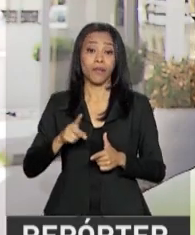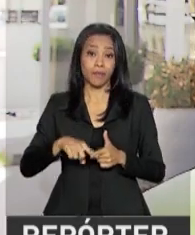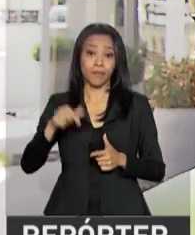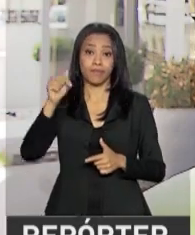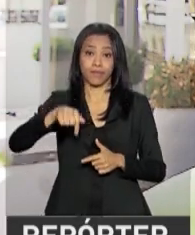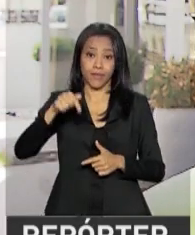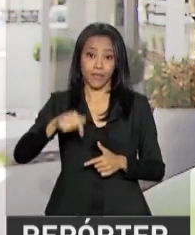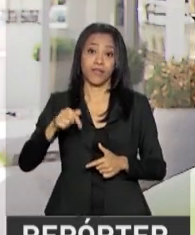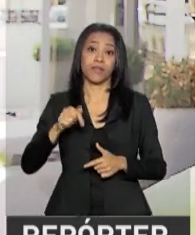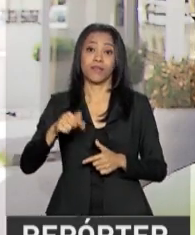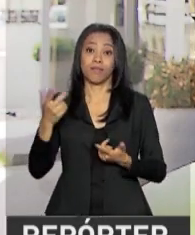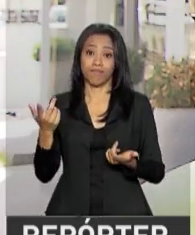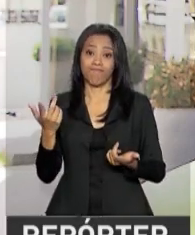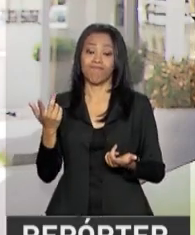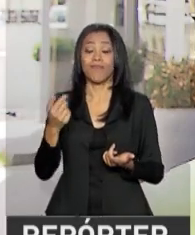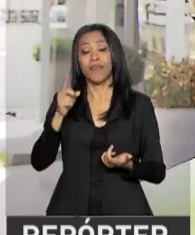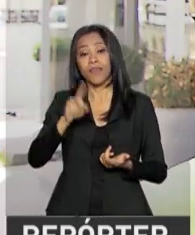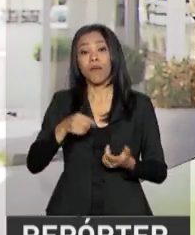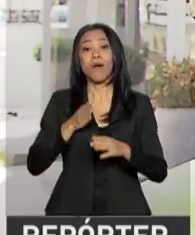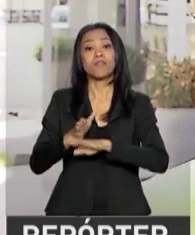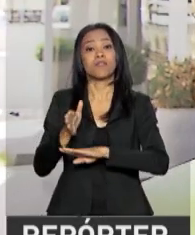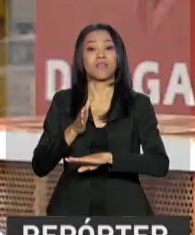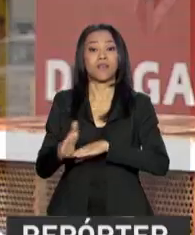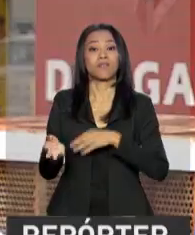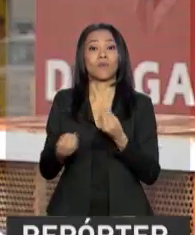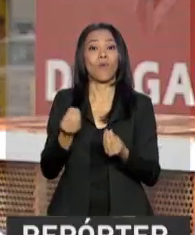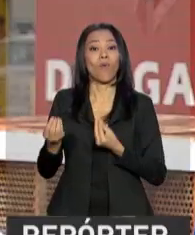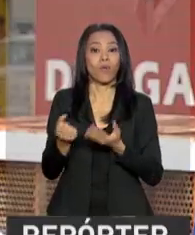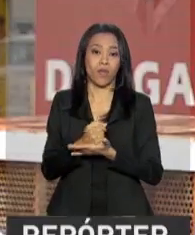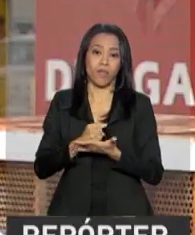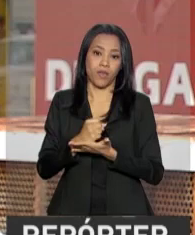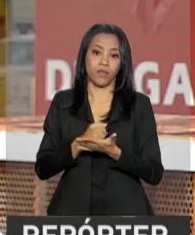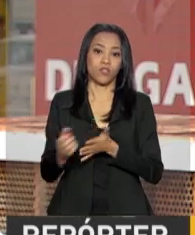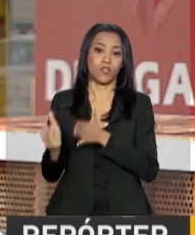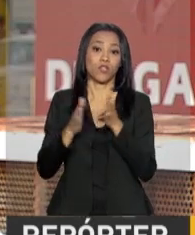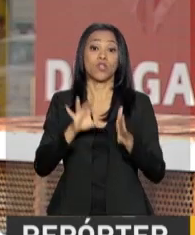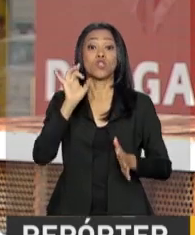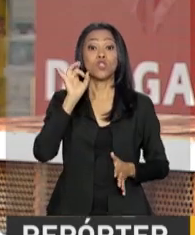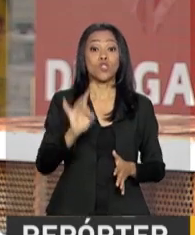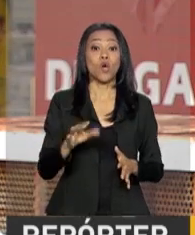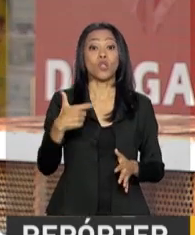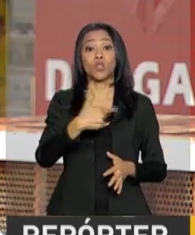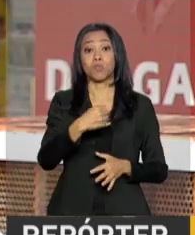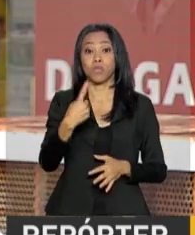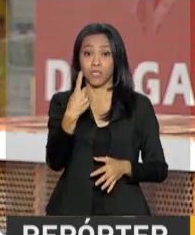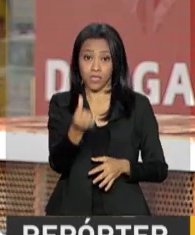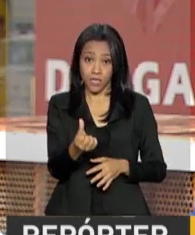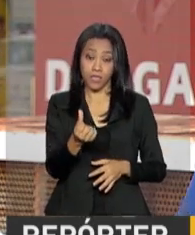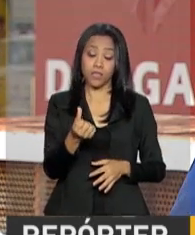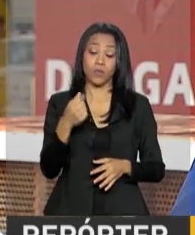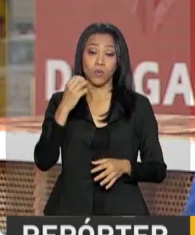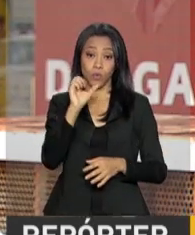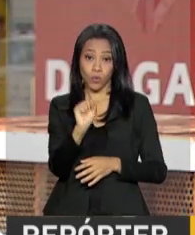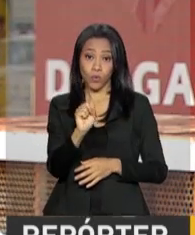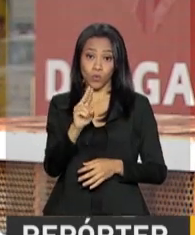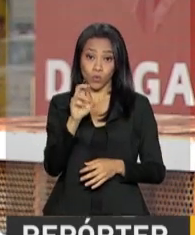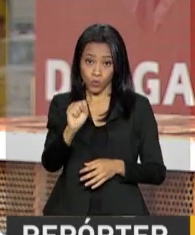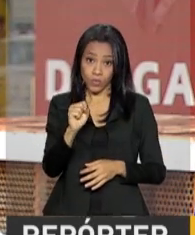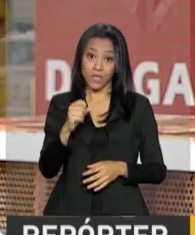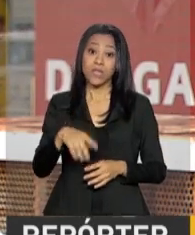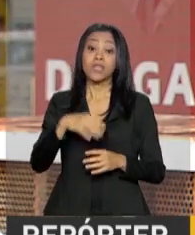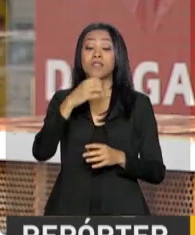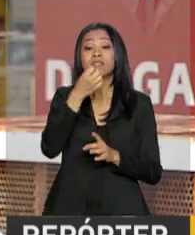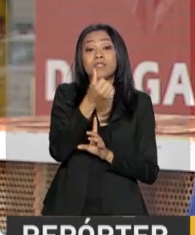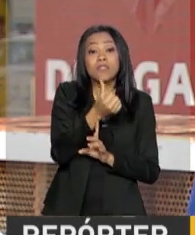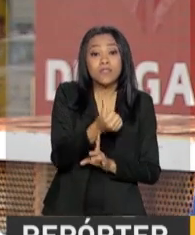enfrentar a doença que é o acesso ao medicamento só em 2016 o sus gastou mais de 613 milhões